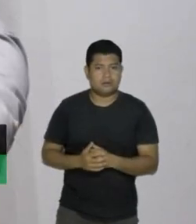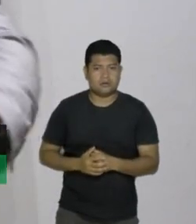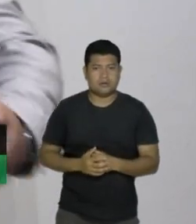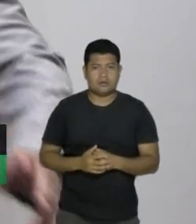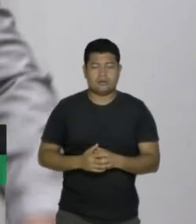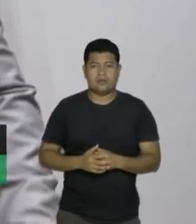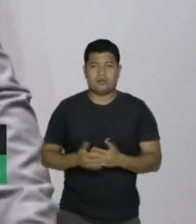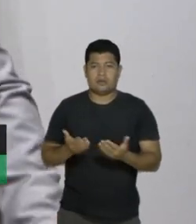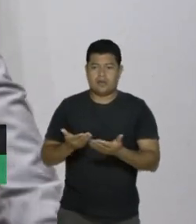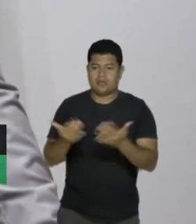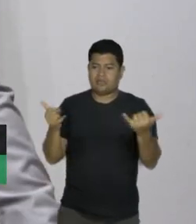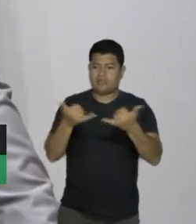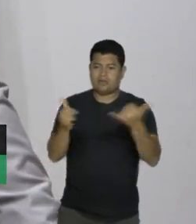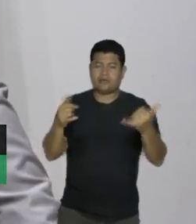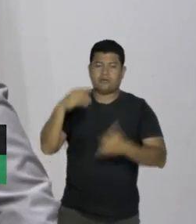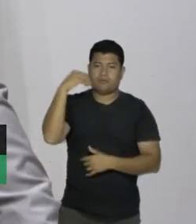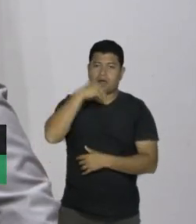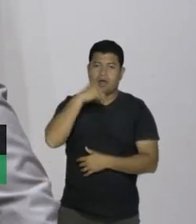tempo que a energia cai